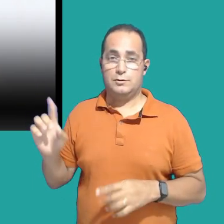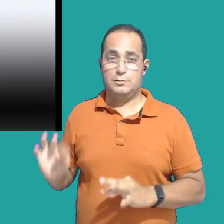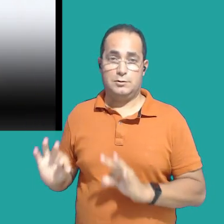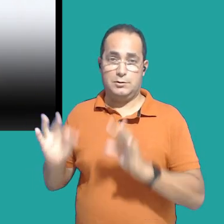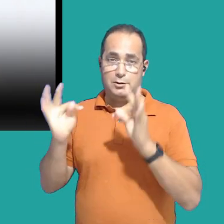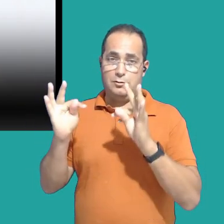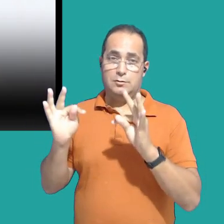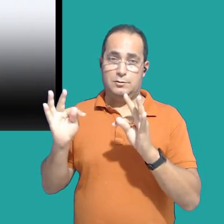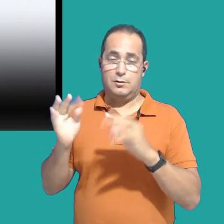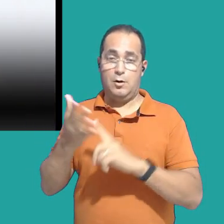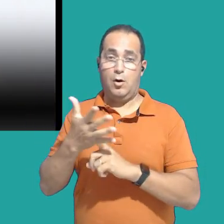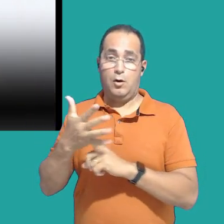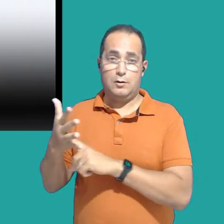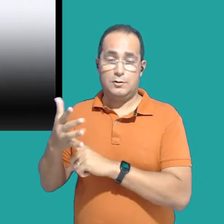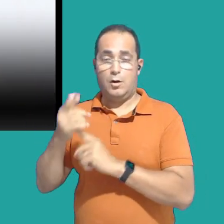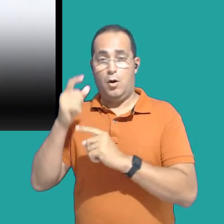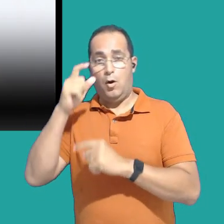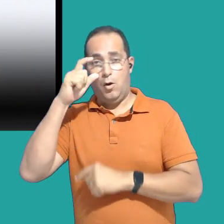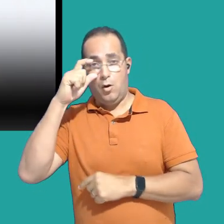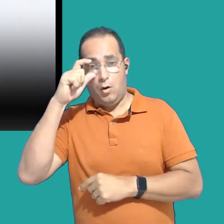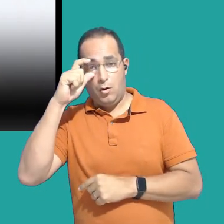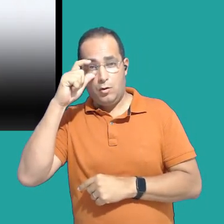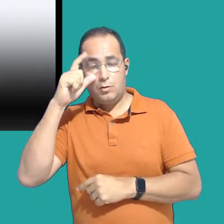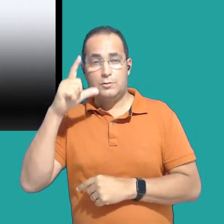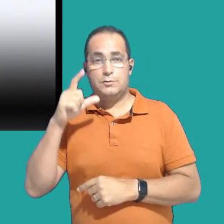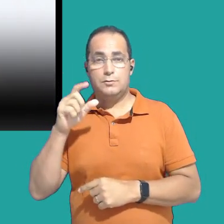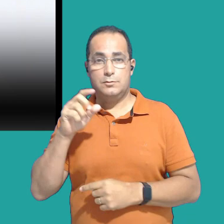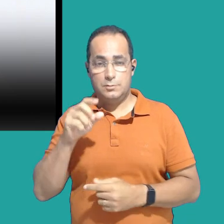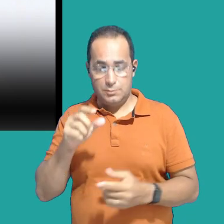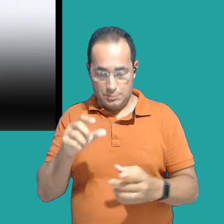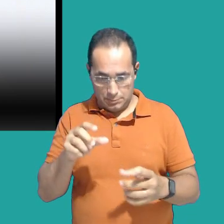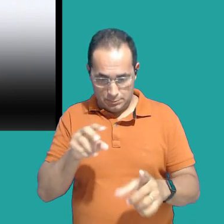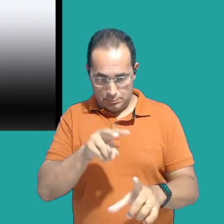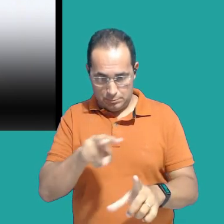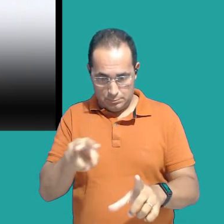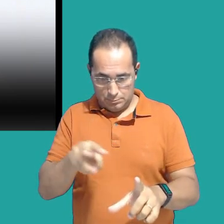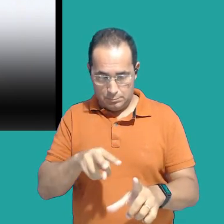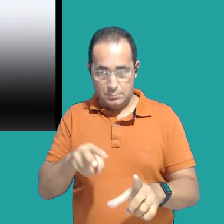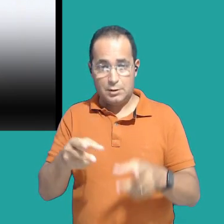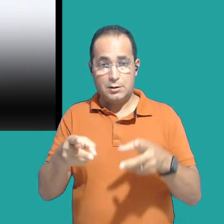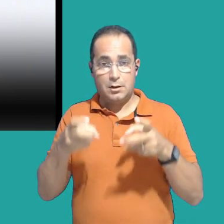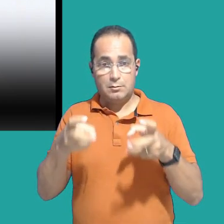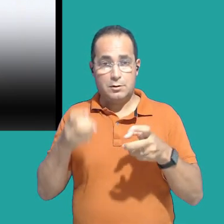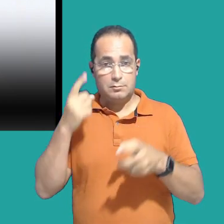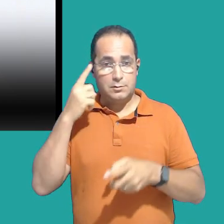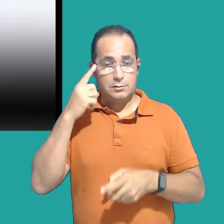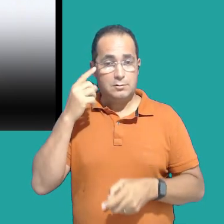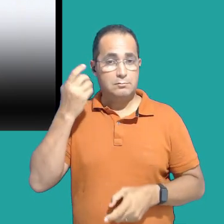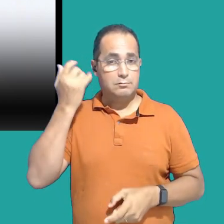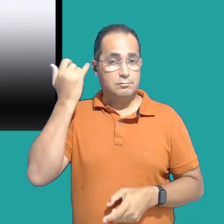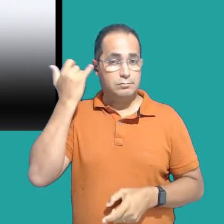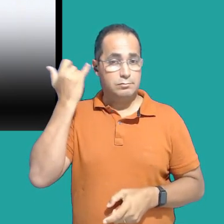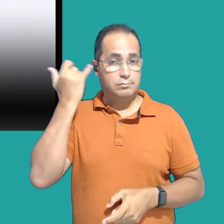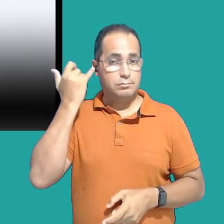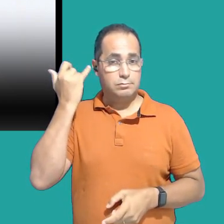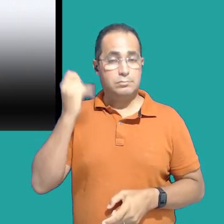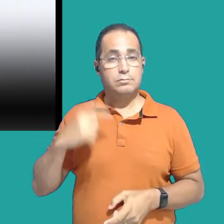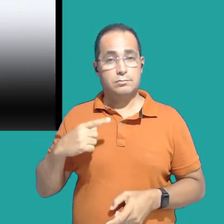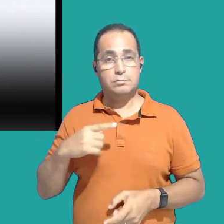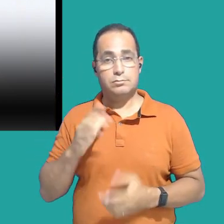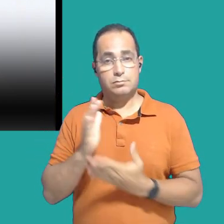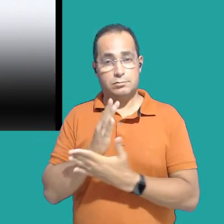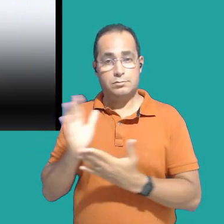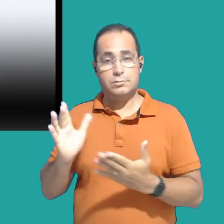existem outras tecnologias, óculos, que podem fazer leitura. Então, disponibilizar, pensar